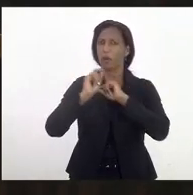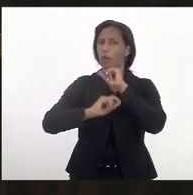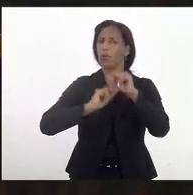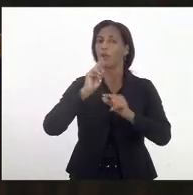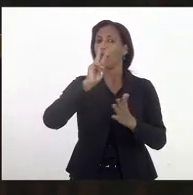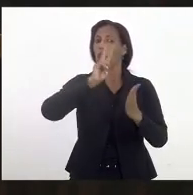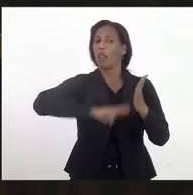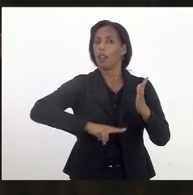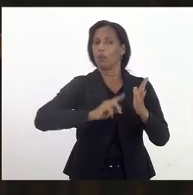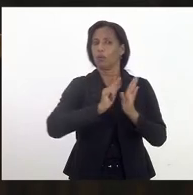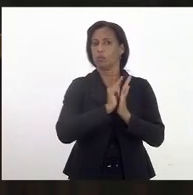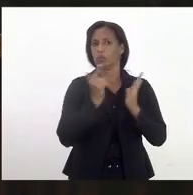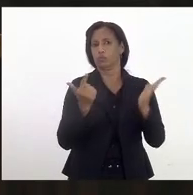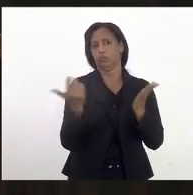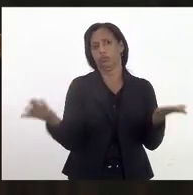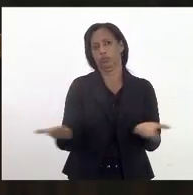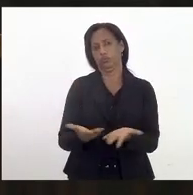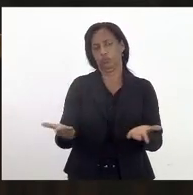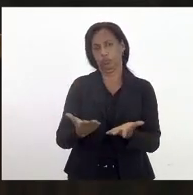hoje